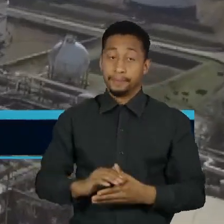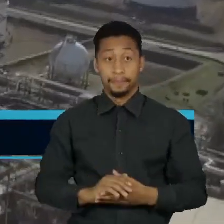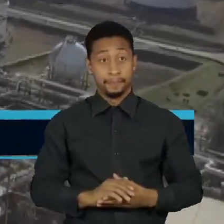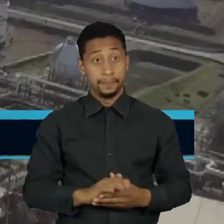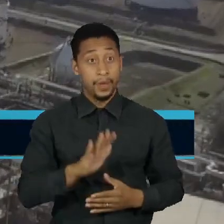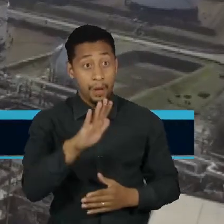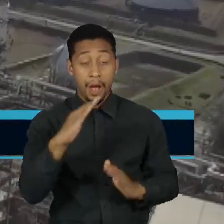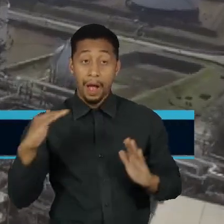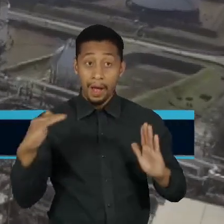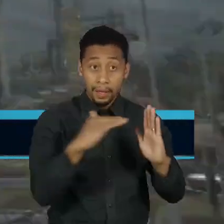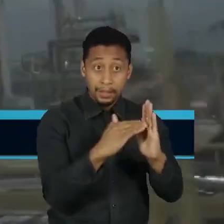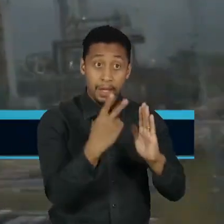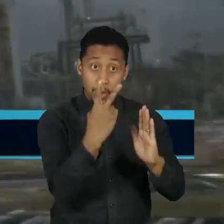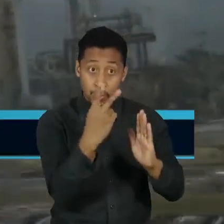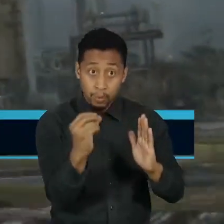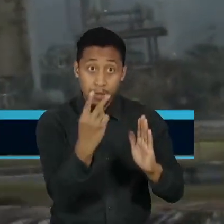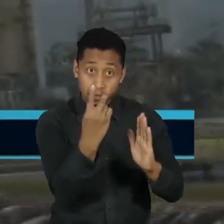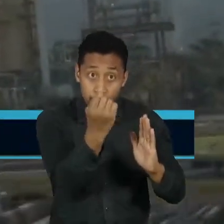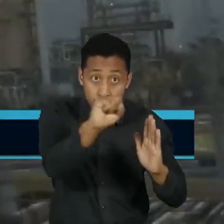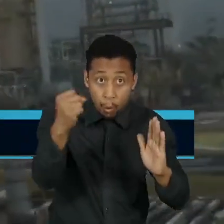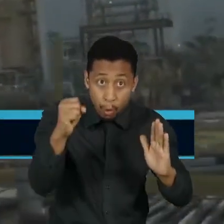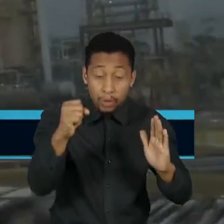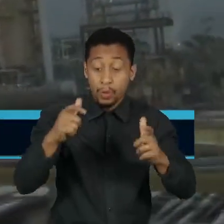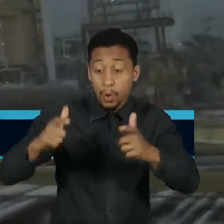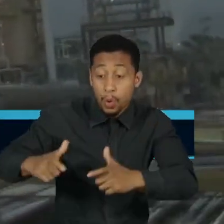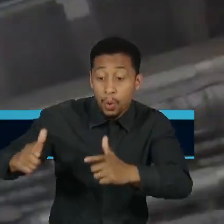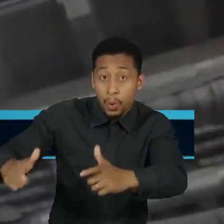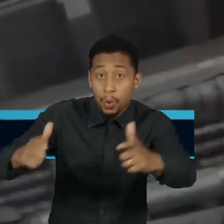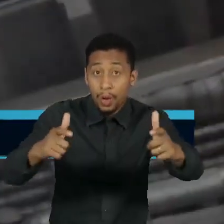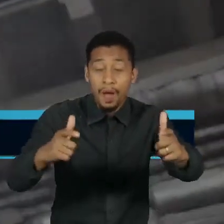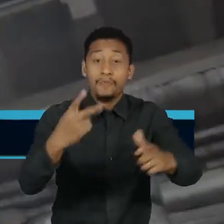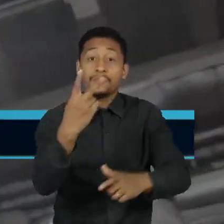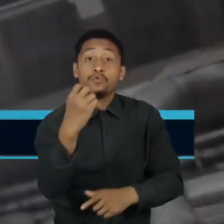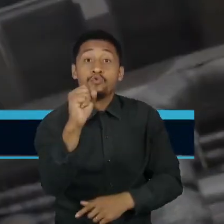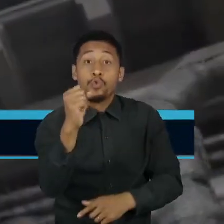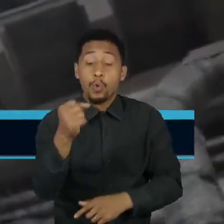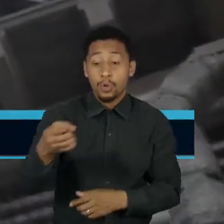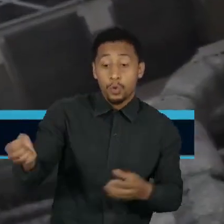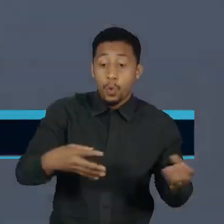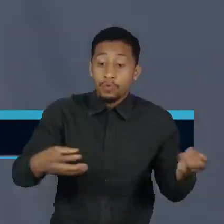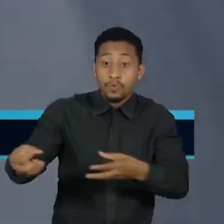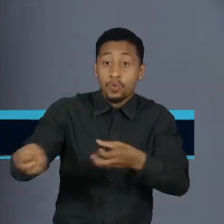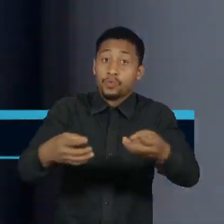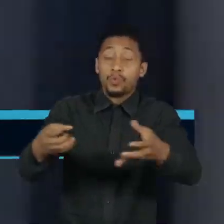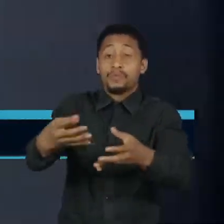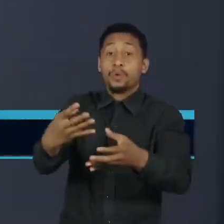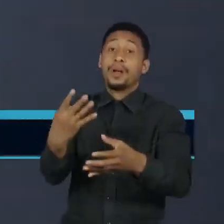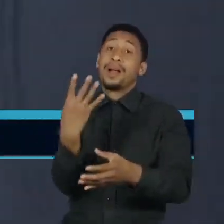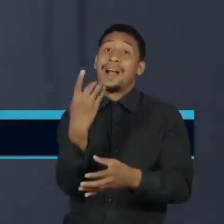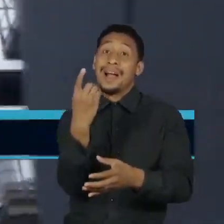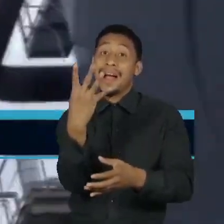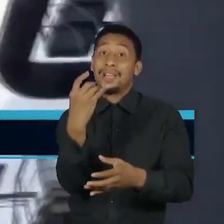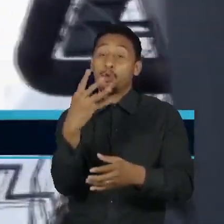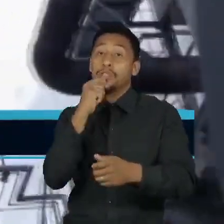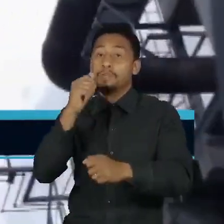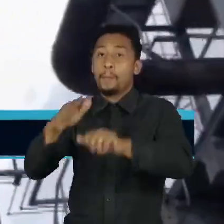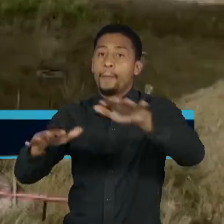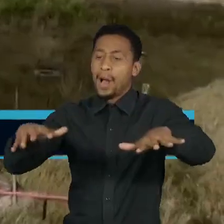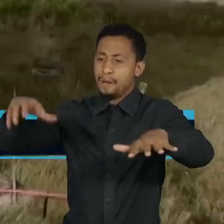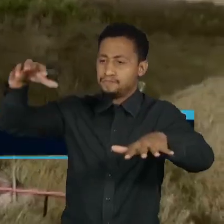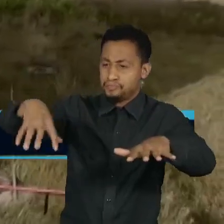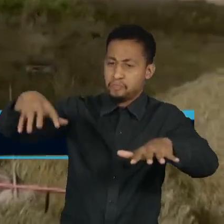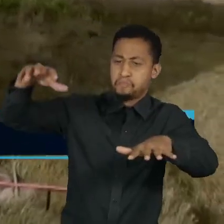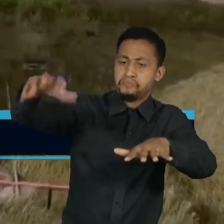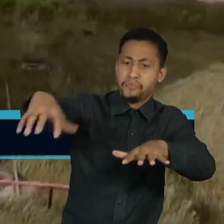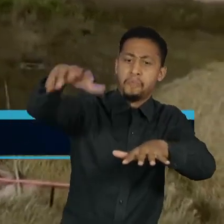perfurar 50 novos poços e iniciar a operação de 14 novas plataformas. Com isso, a empresa espera produzir mais